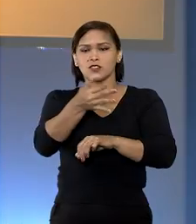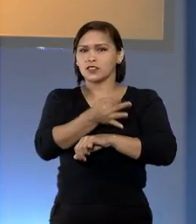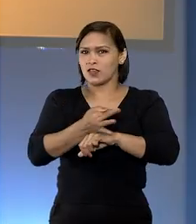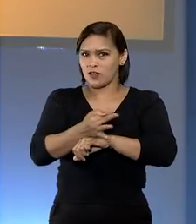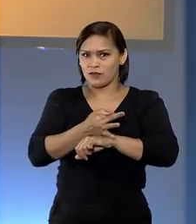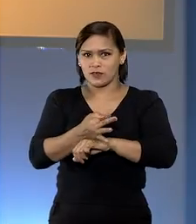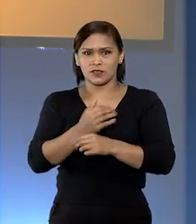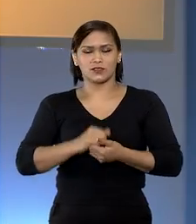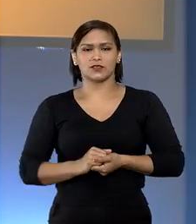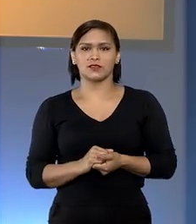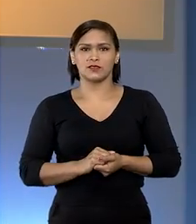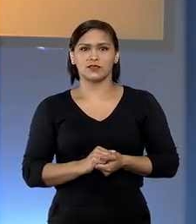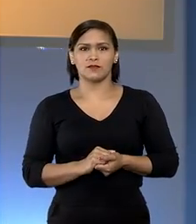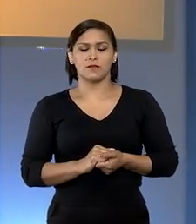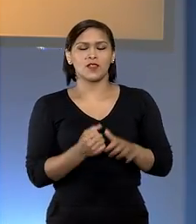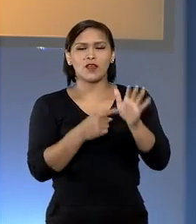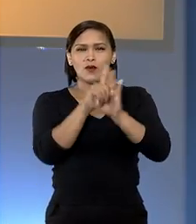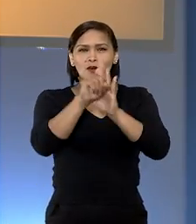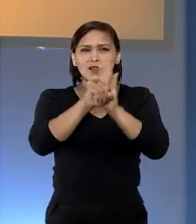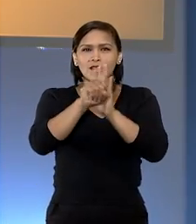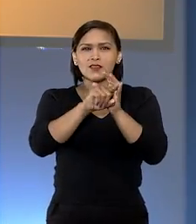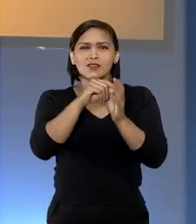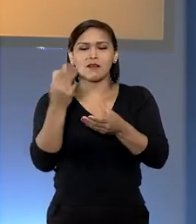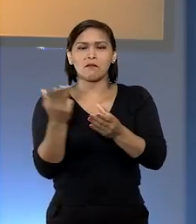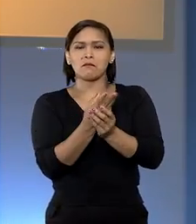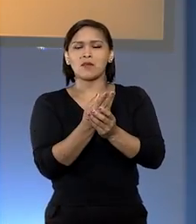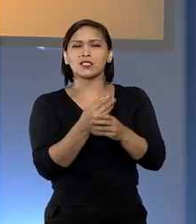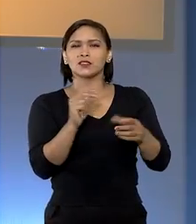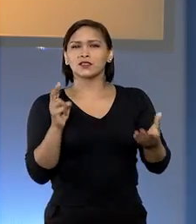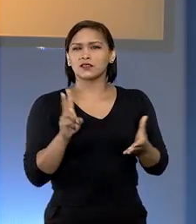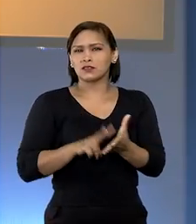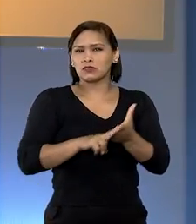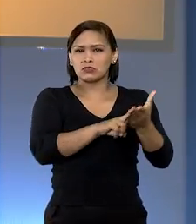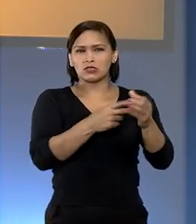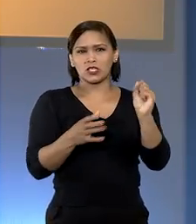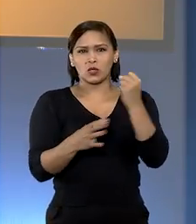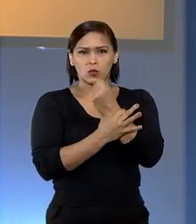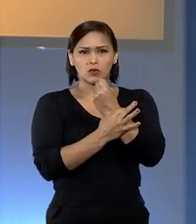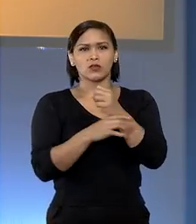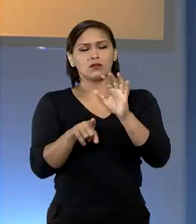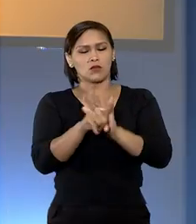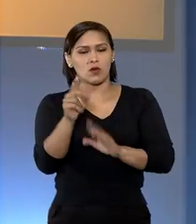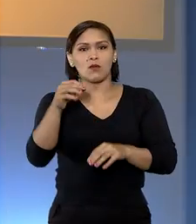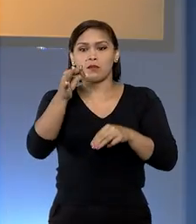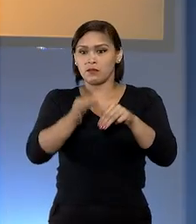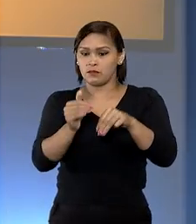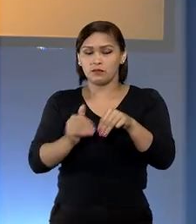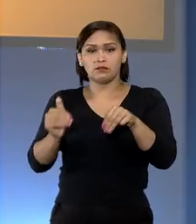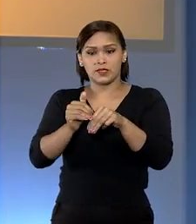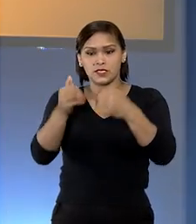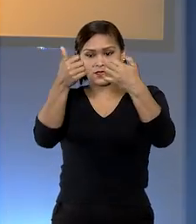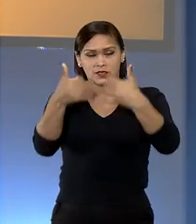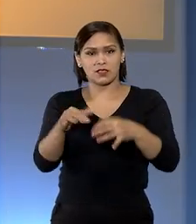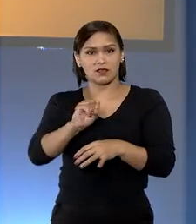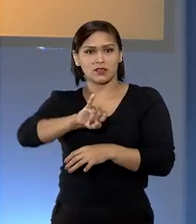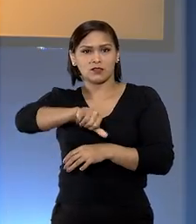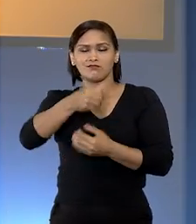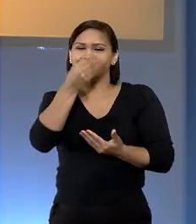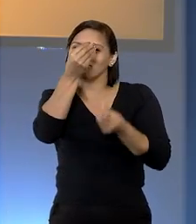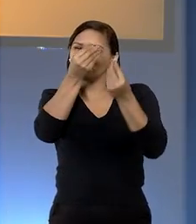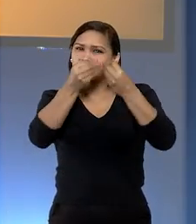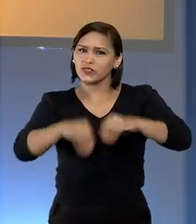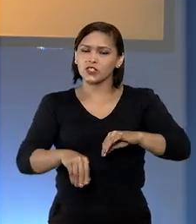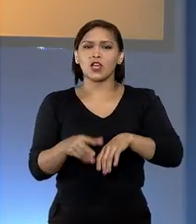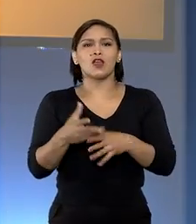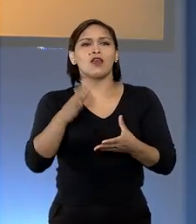durante o período ao analisar mandado de segurança o presidente do STJ Ministro Humberto Martins negou o pedido